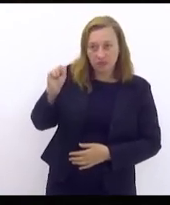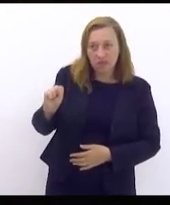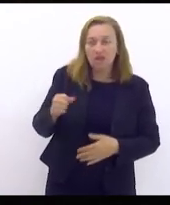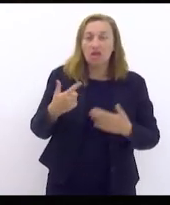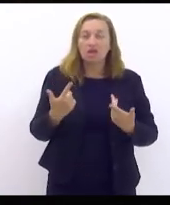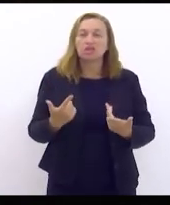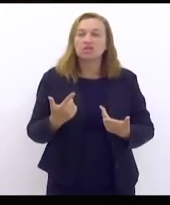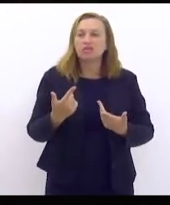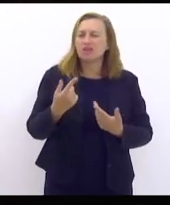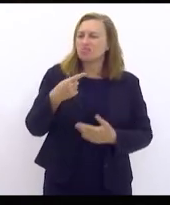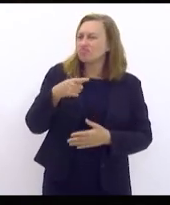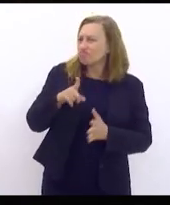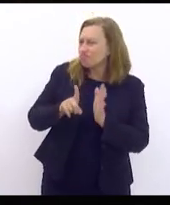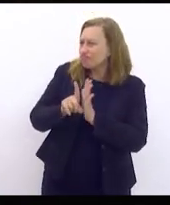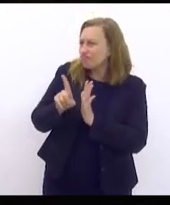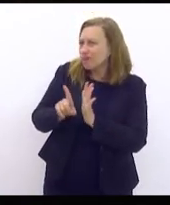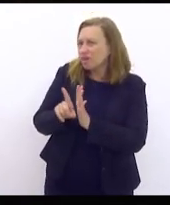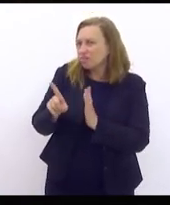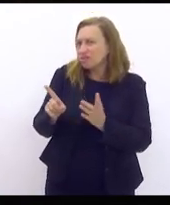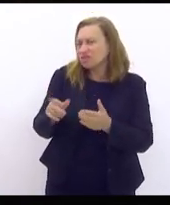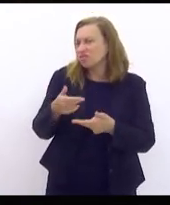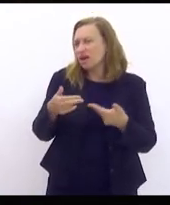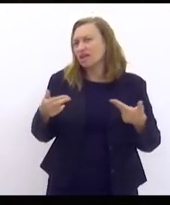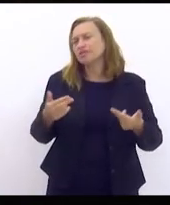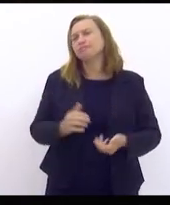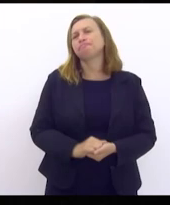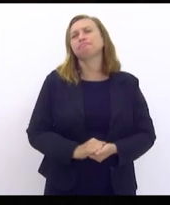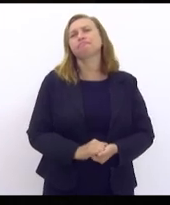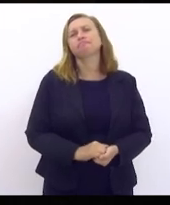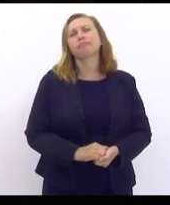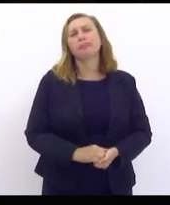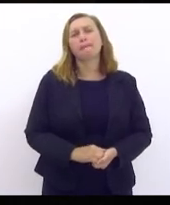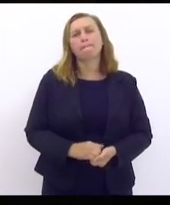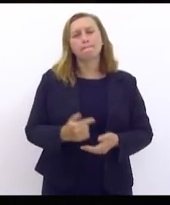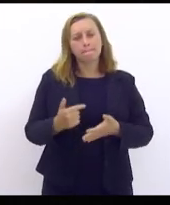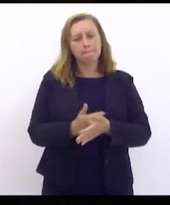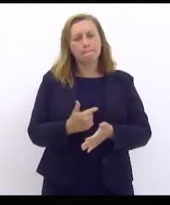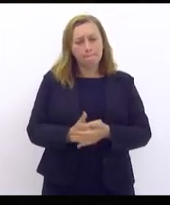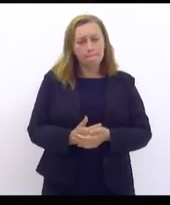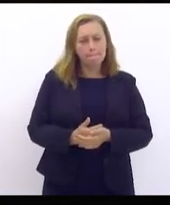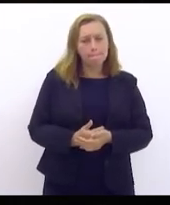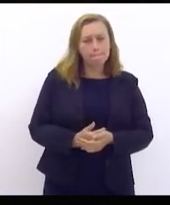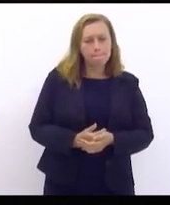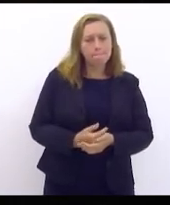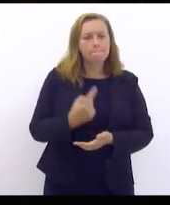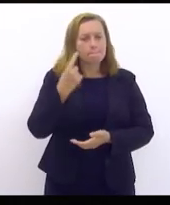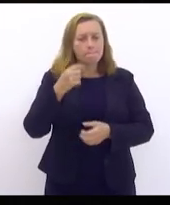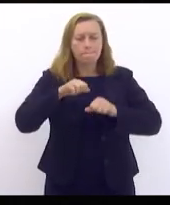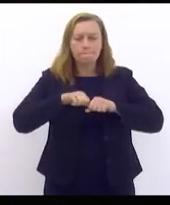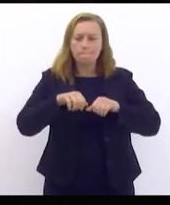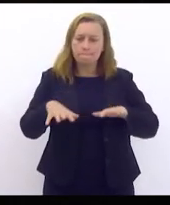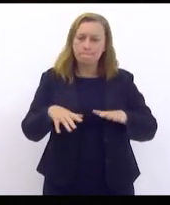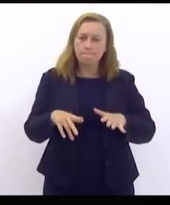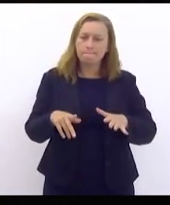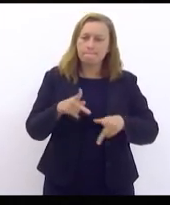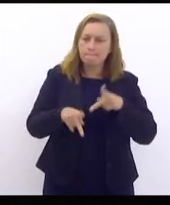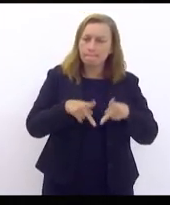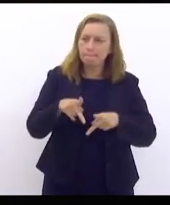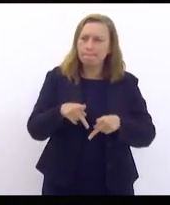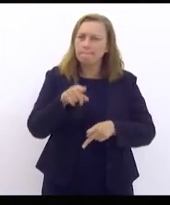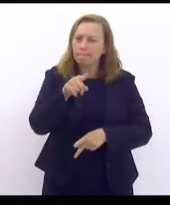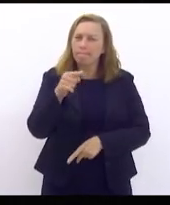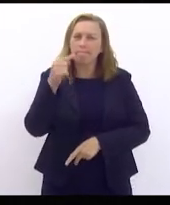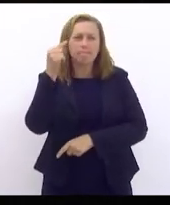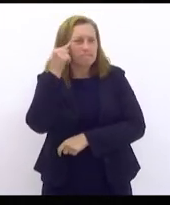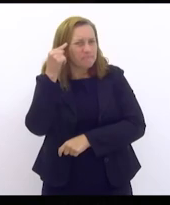faz um questionamento, né, para a gente mesmo, e agora externa para a população: será que esse prefeito